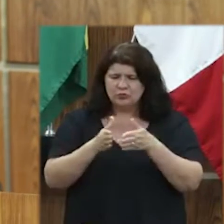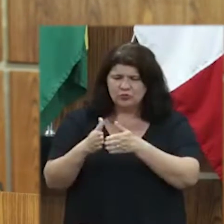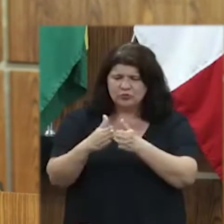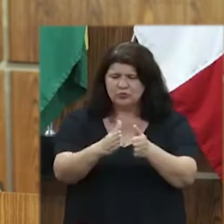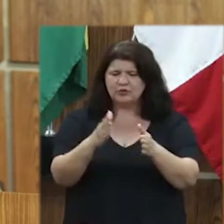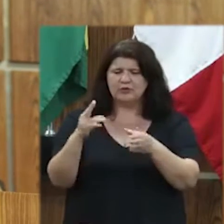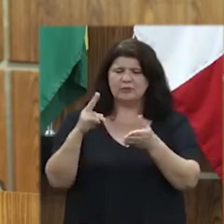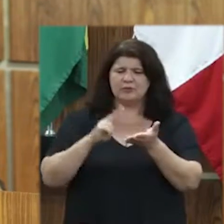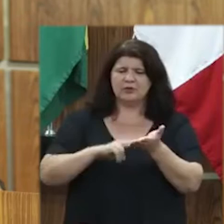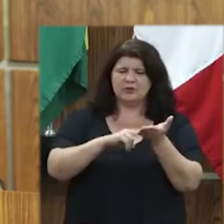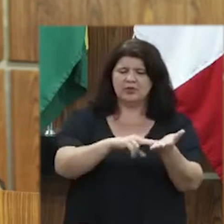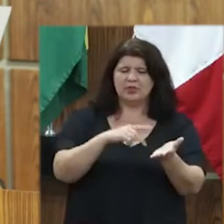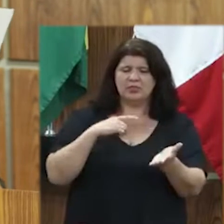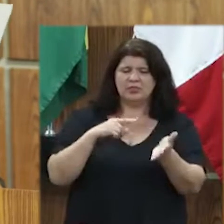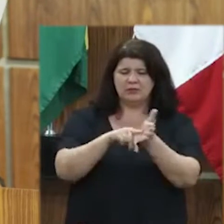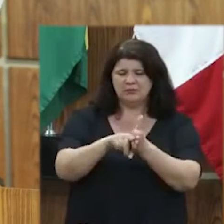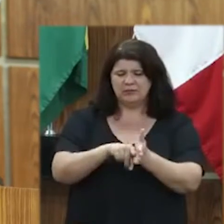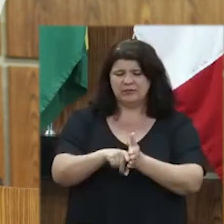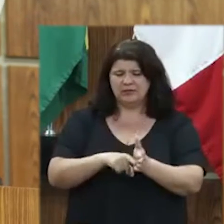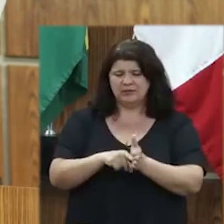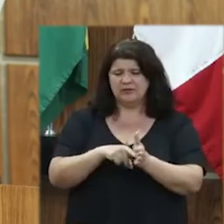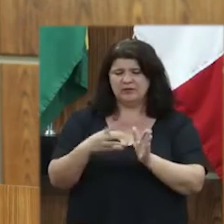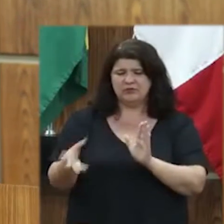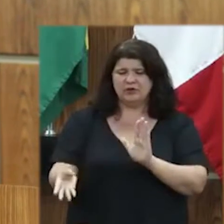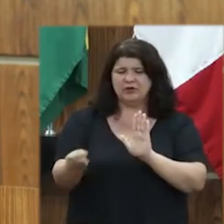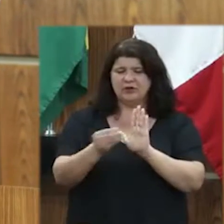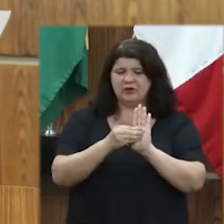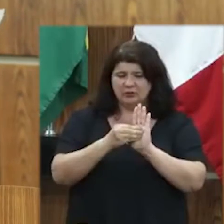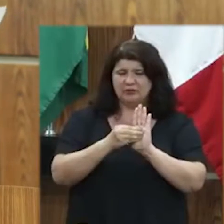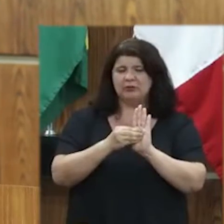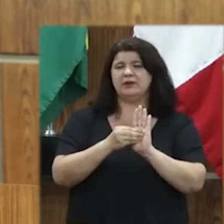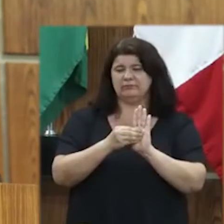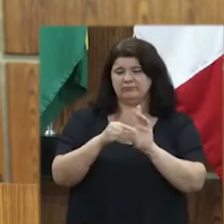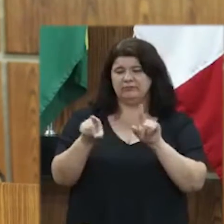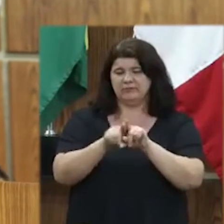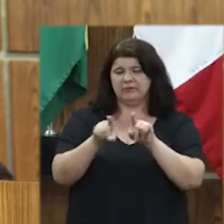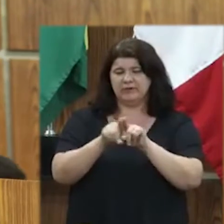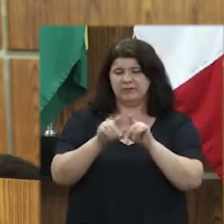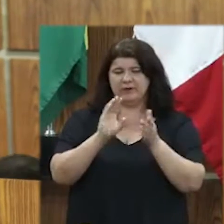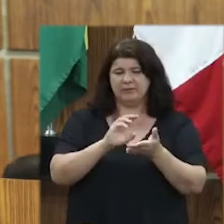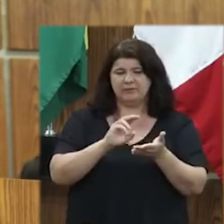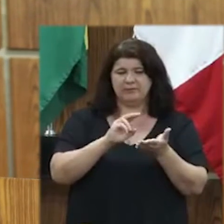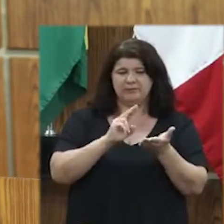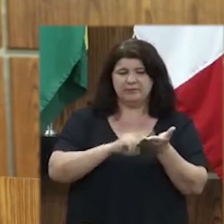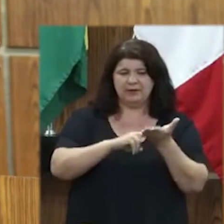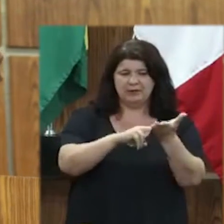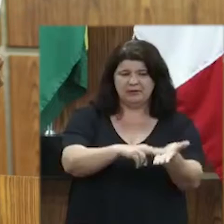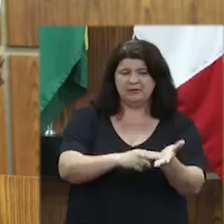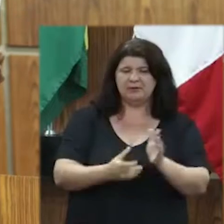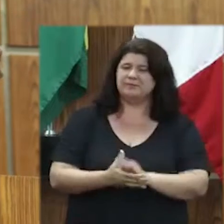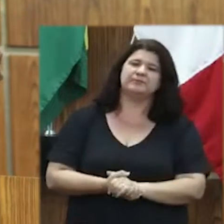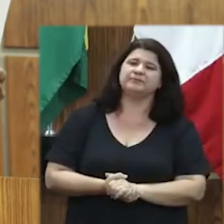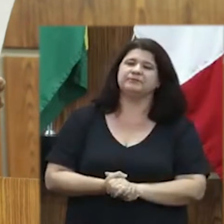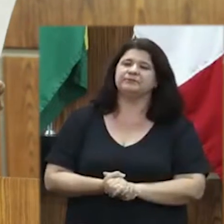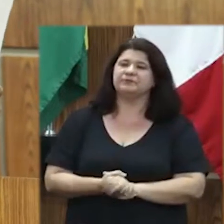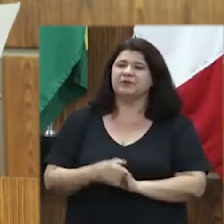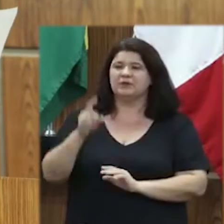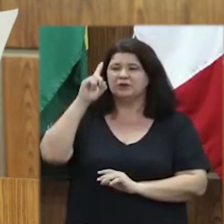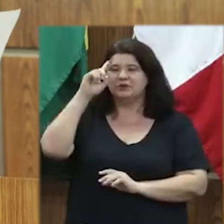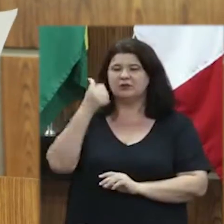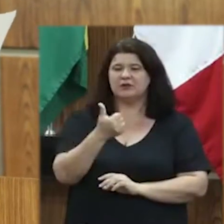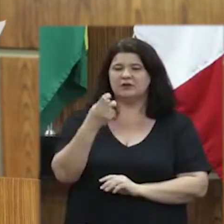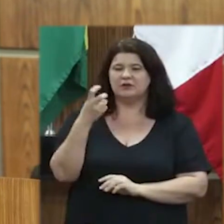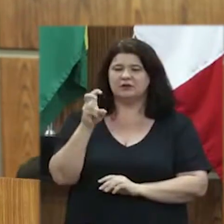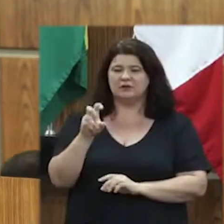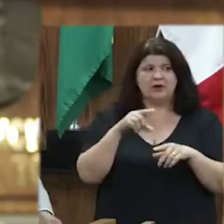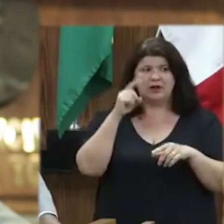2. Existe estudo no sentido de incluir esses bairros nas rotas de entrega? Sala Emancipadora Oswaldo Toschi, 30 de novembro de 2021, Wellington